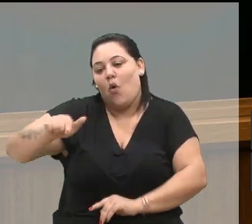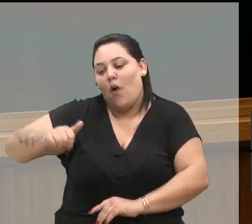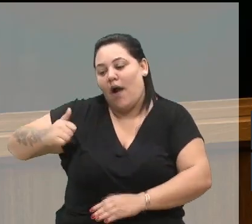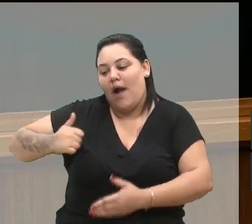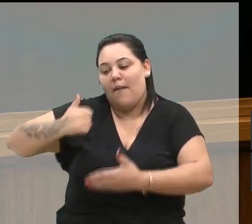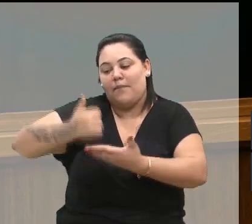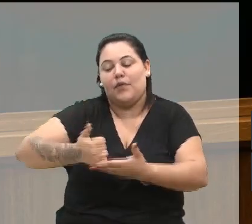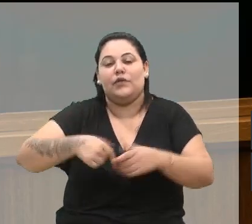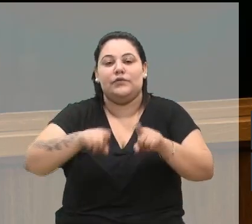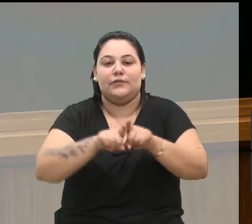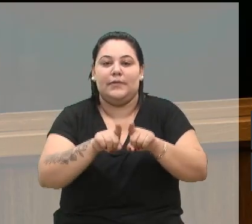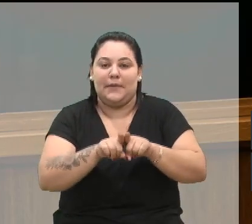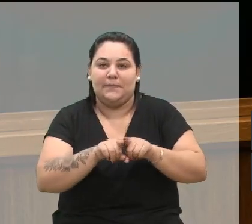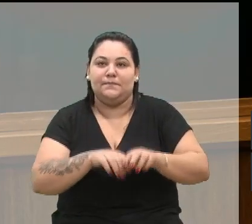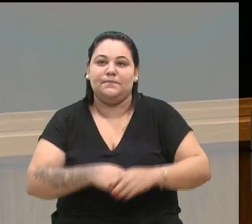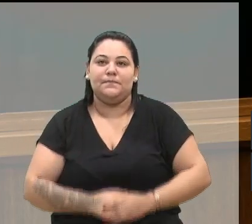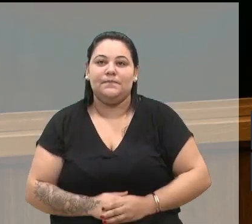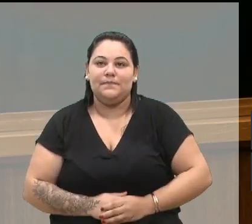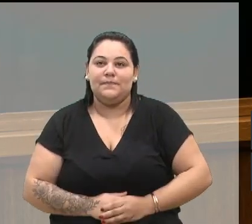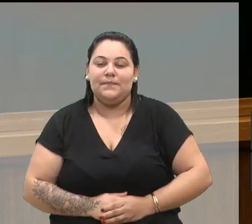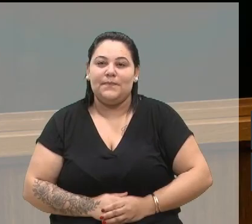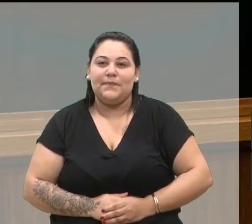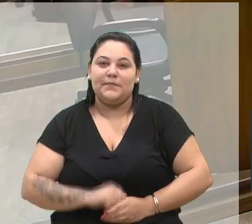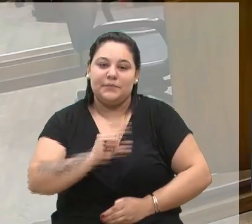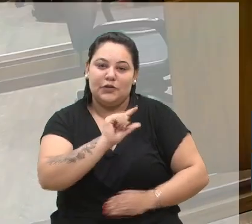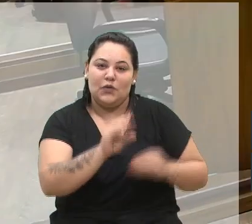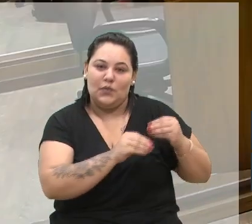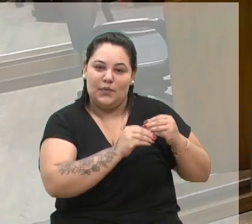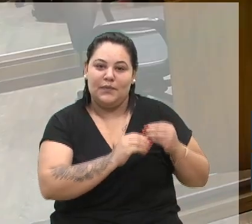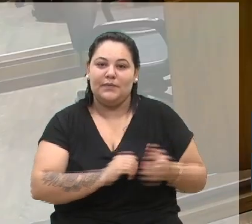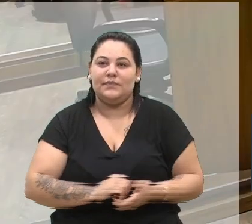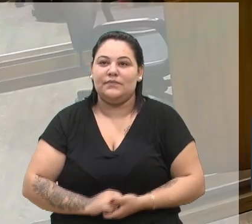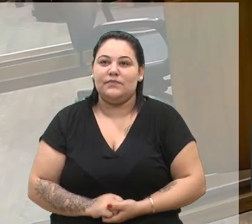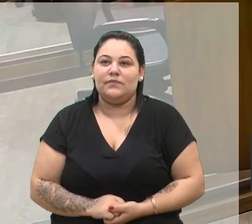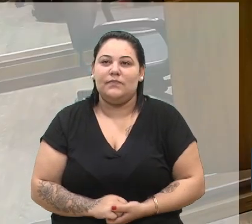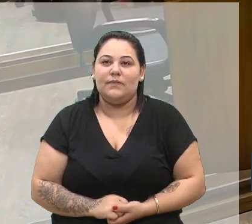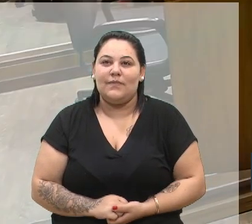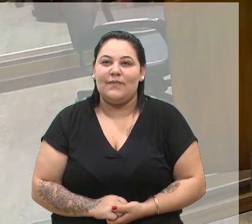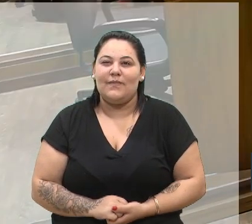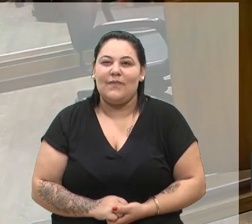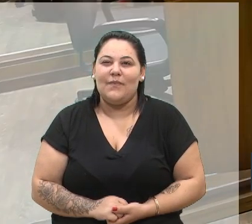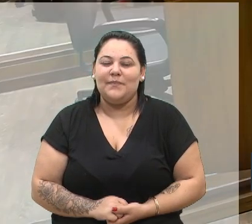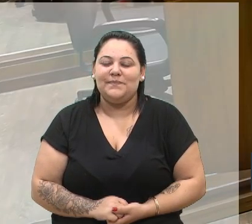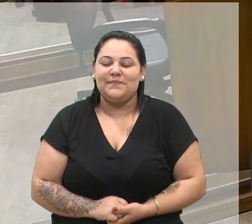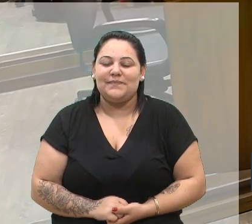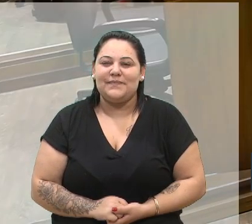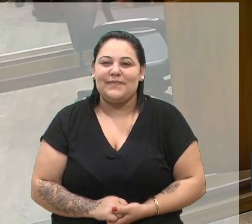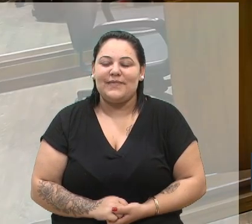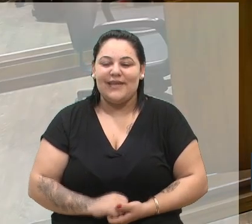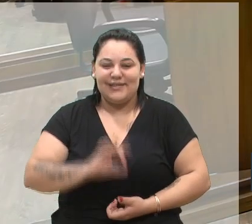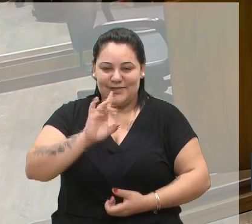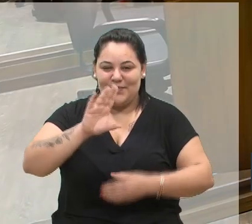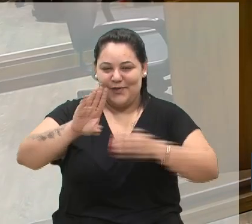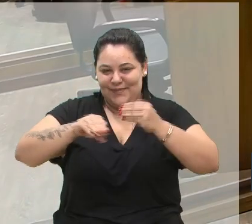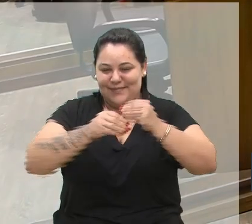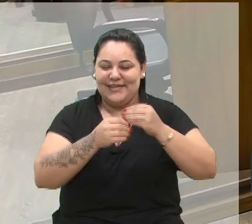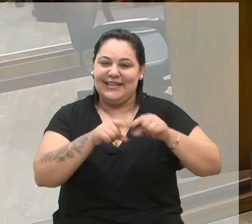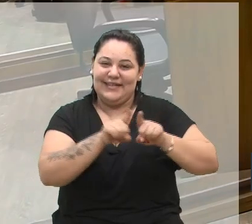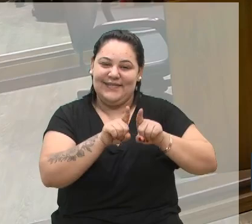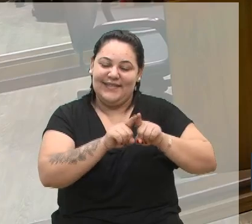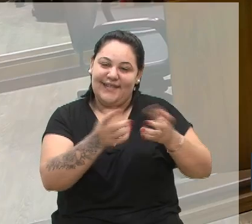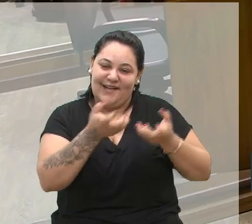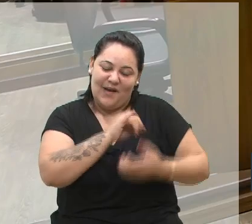legais populares. Pequena parte, vereadora Rose. Pequena parte. Só para me somar, estou aproveitando